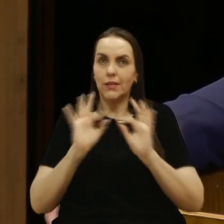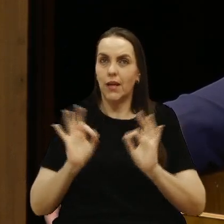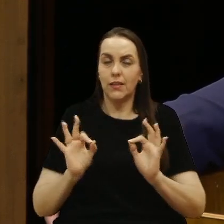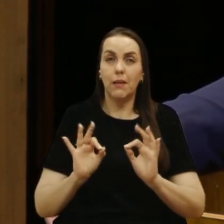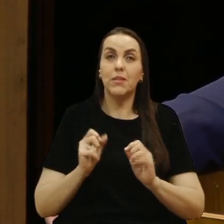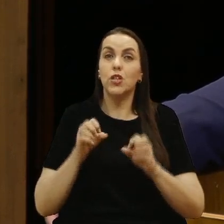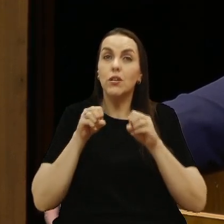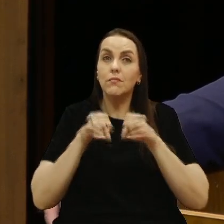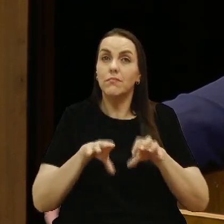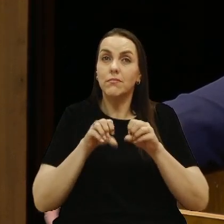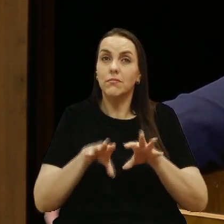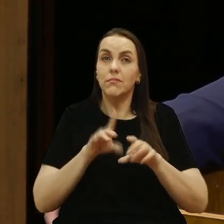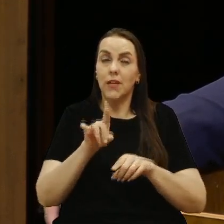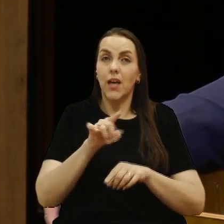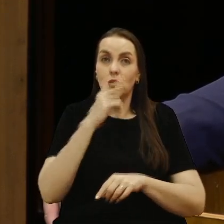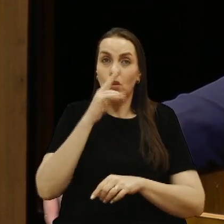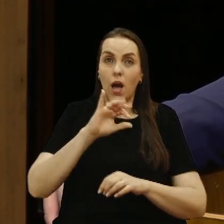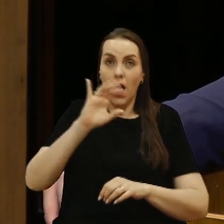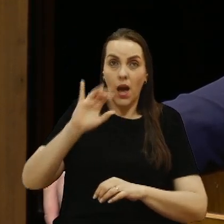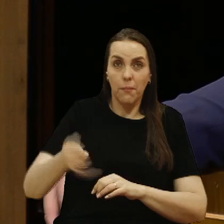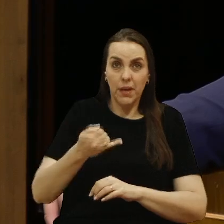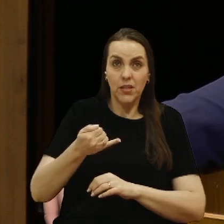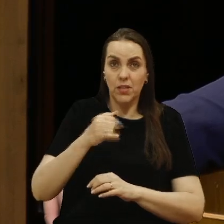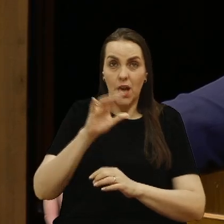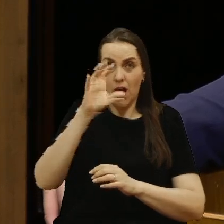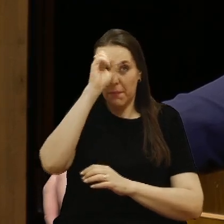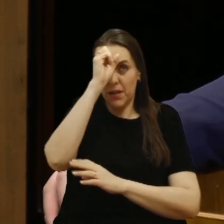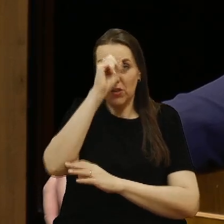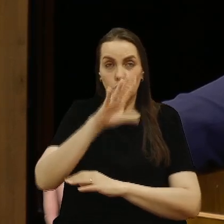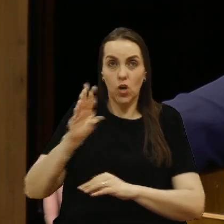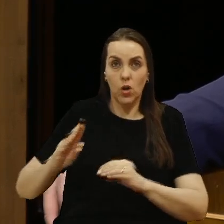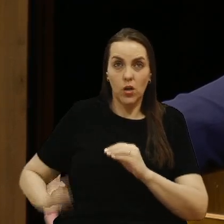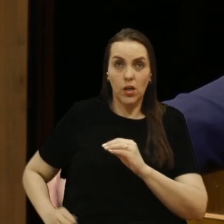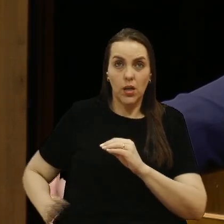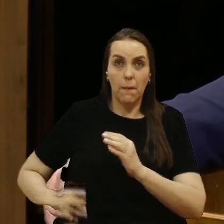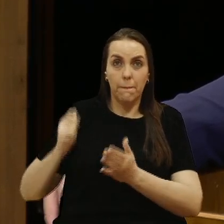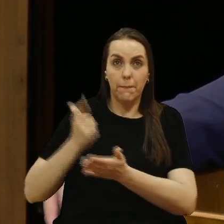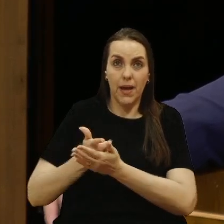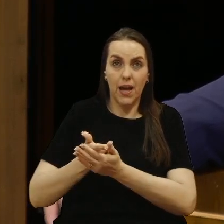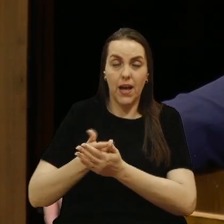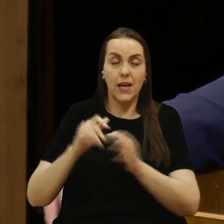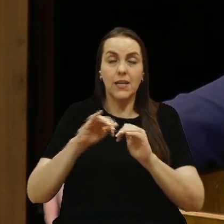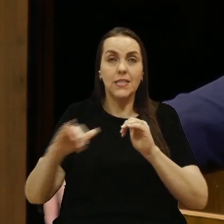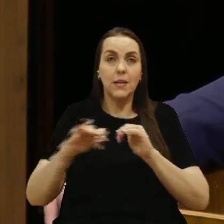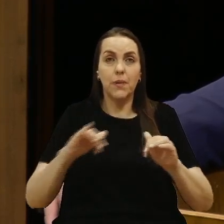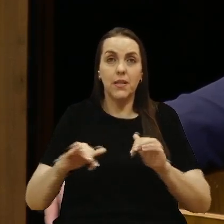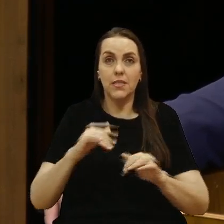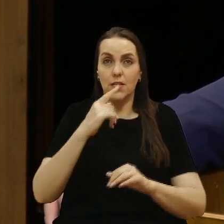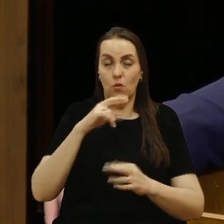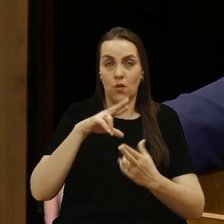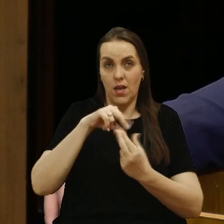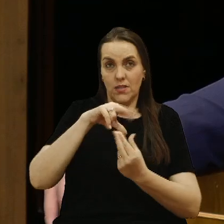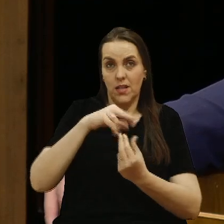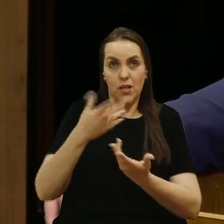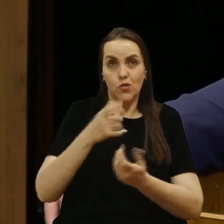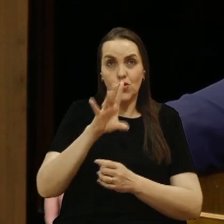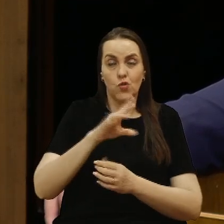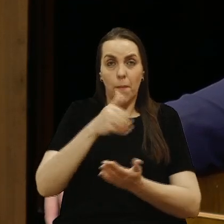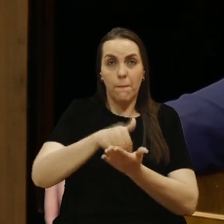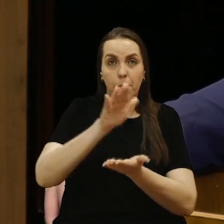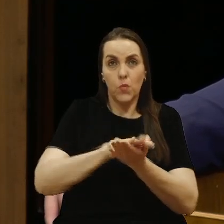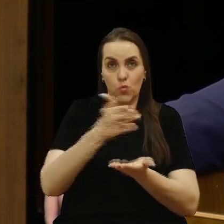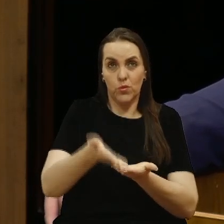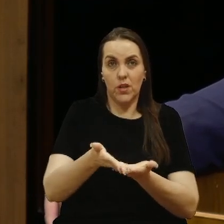gente que só aprende quando pesa no bolso. Tem gente que só aprende a separar lixo orgânico e seletivo quando é multado por descarte irregular. E no caso